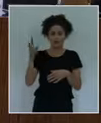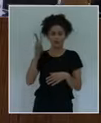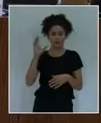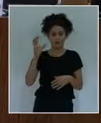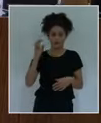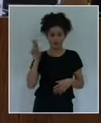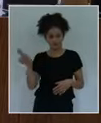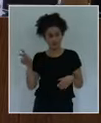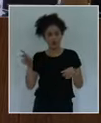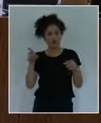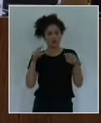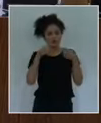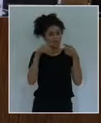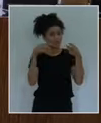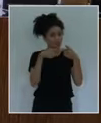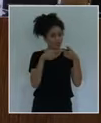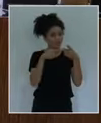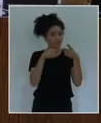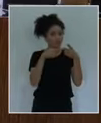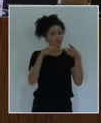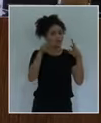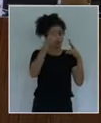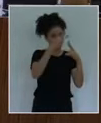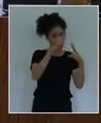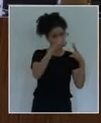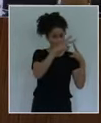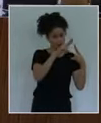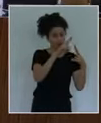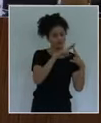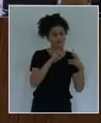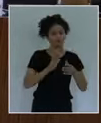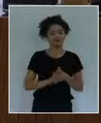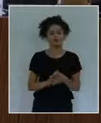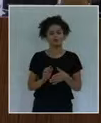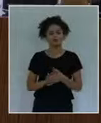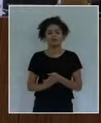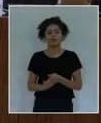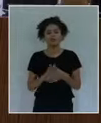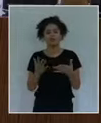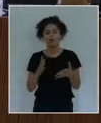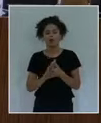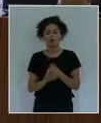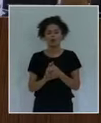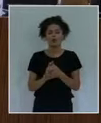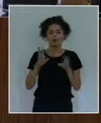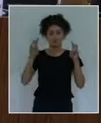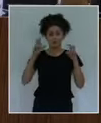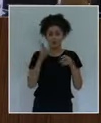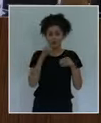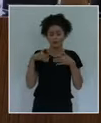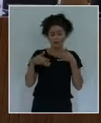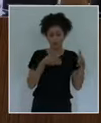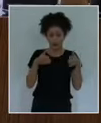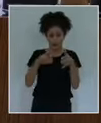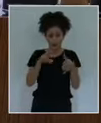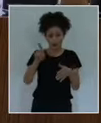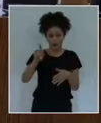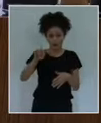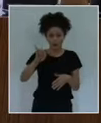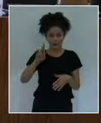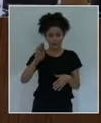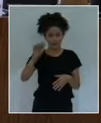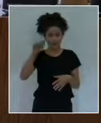esse monitoramento fica mais difícil. Mas que, quando se trata do Rio Piranga, isso facilita mais